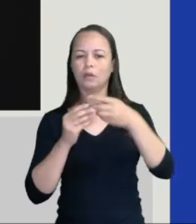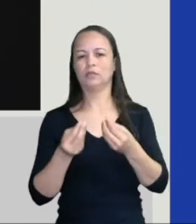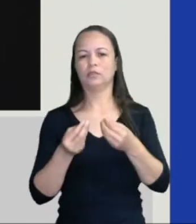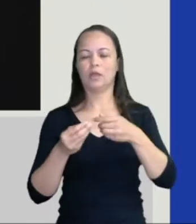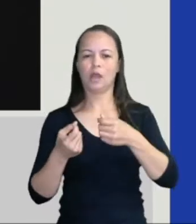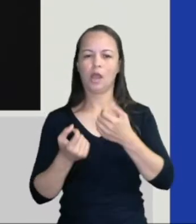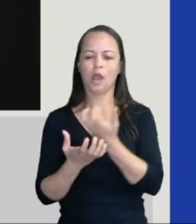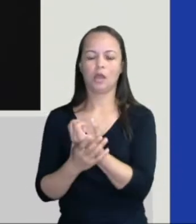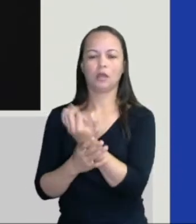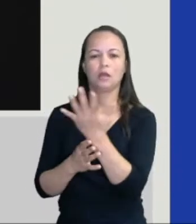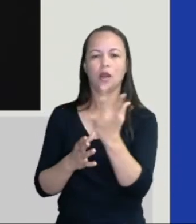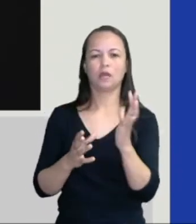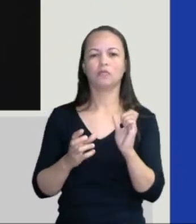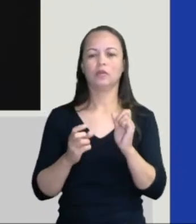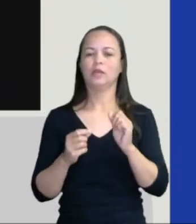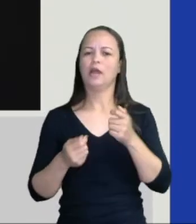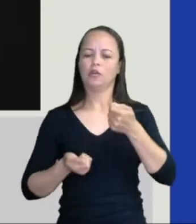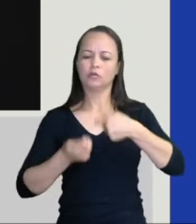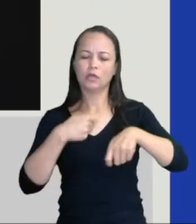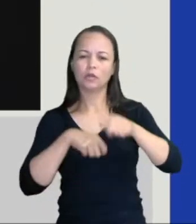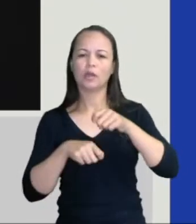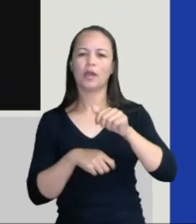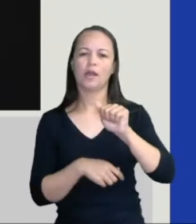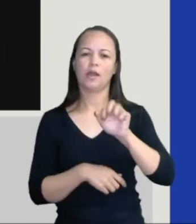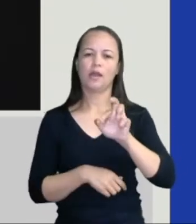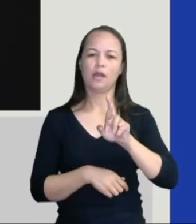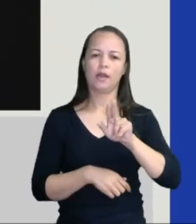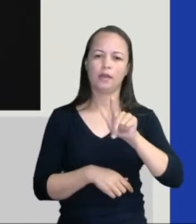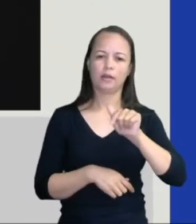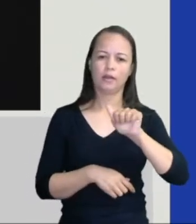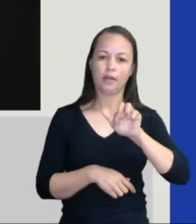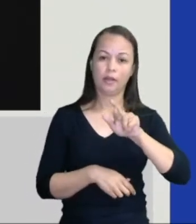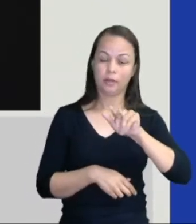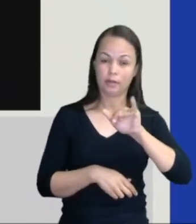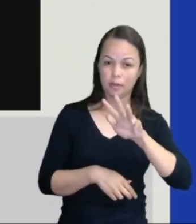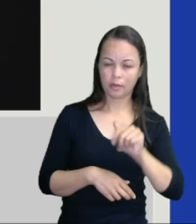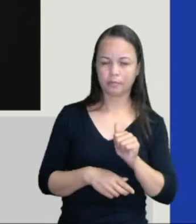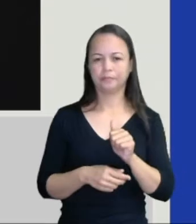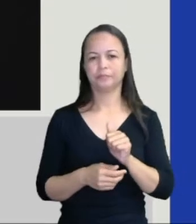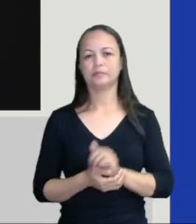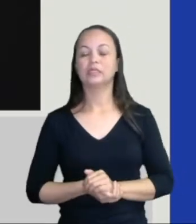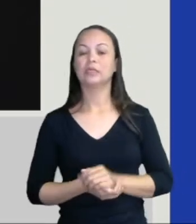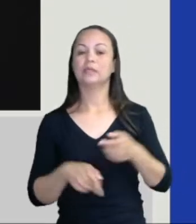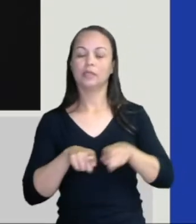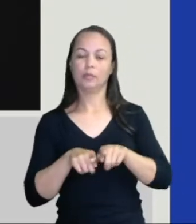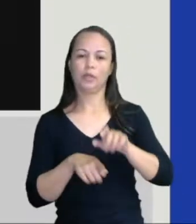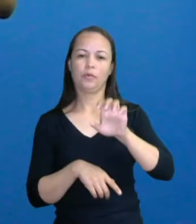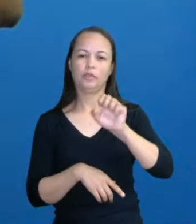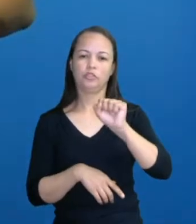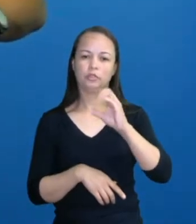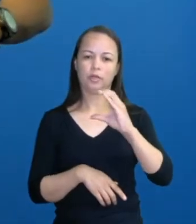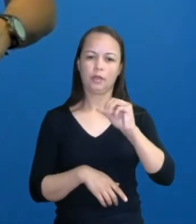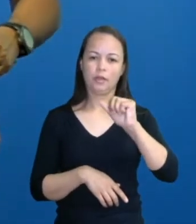agropastoril, é igual a uma economia agrária de subsistência. E o escambo. O escambo que, na verdade, como não existia ainda